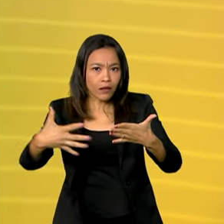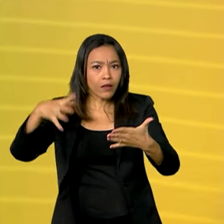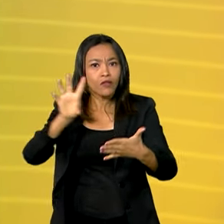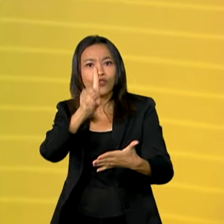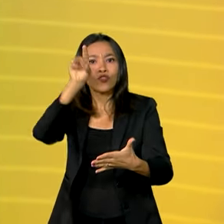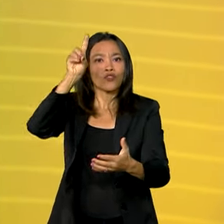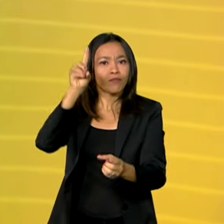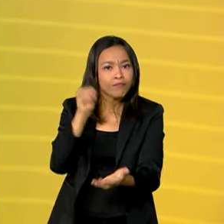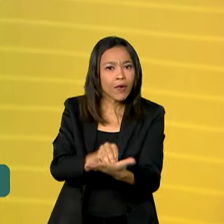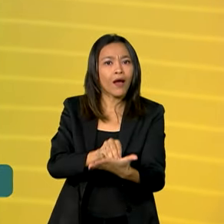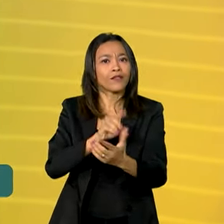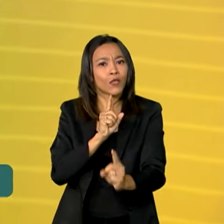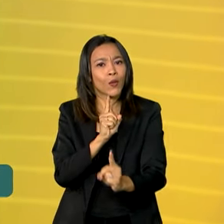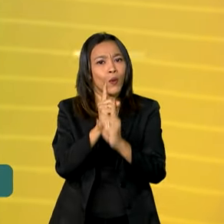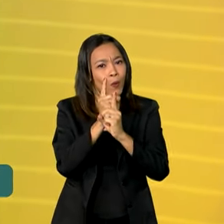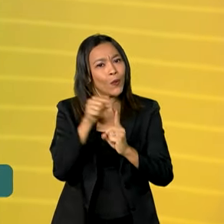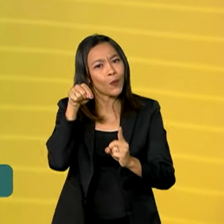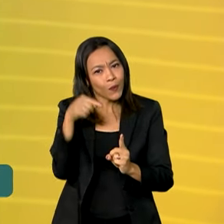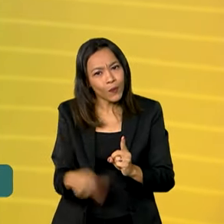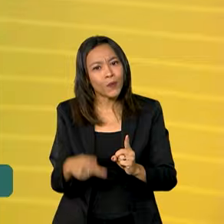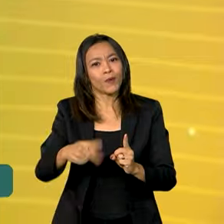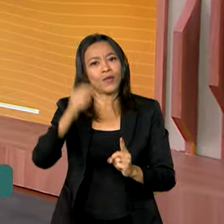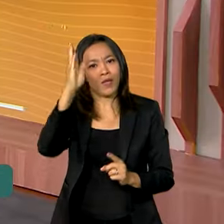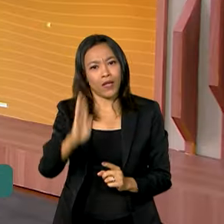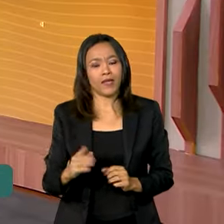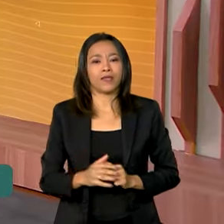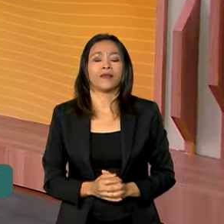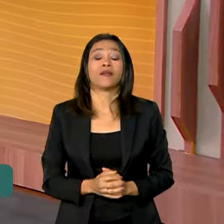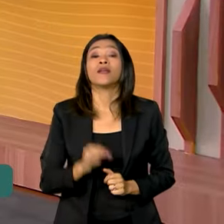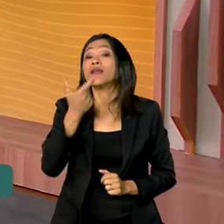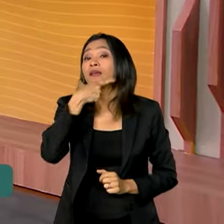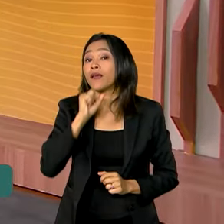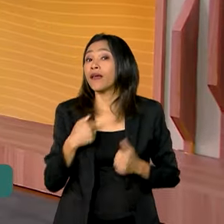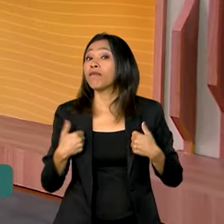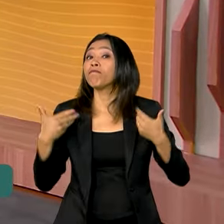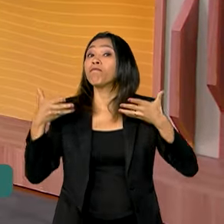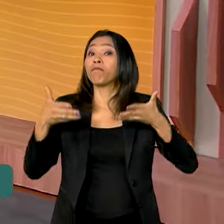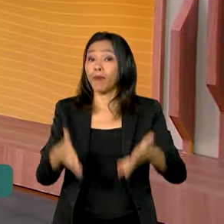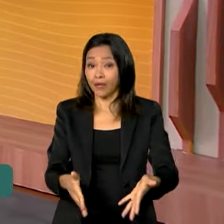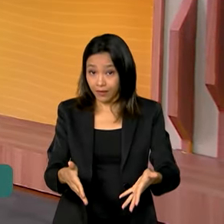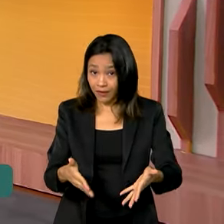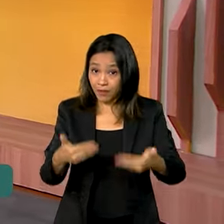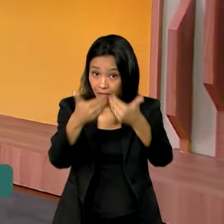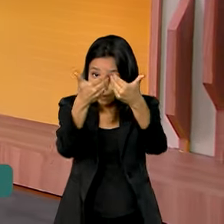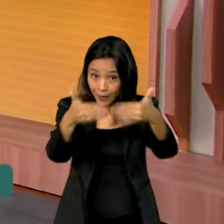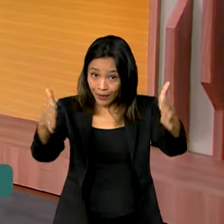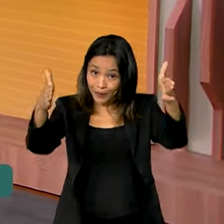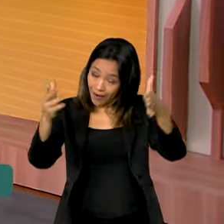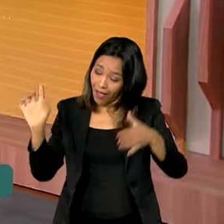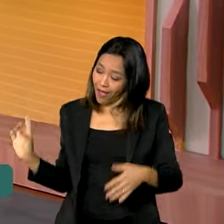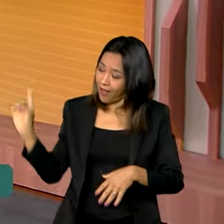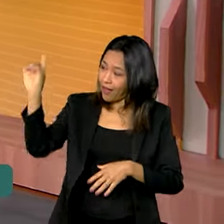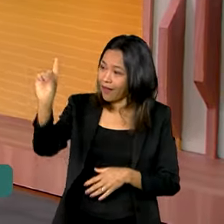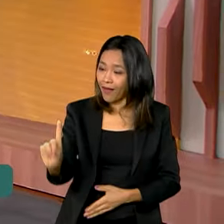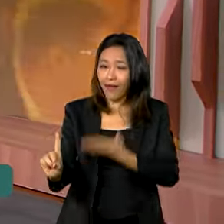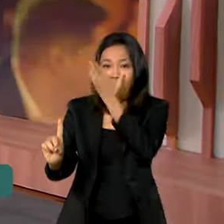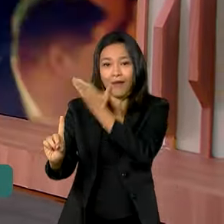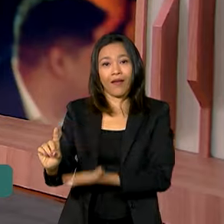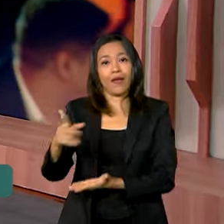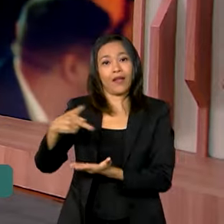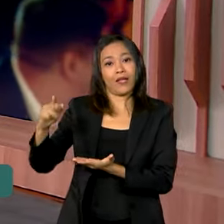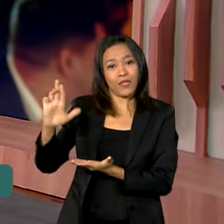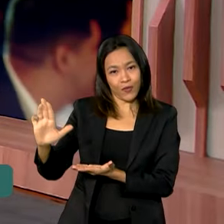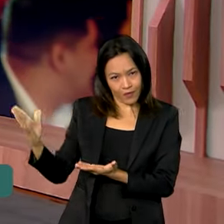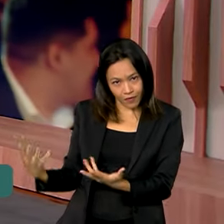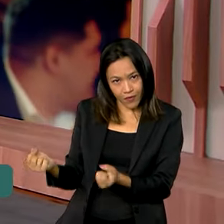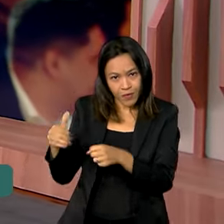da incorporação imobiliária no Brasil. E quem vai participar da cerimônia de abertura é o presidente Lula. Vamos conversar com a repórter